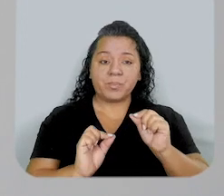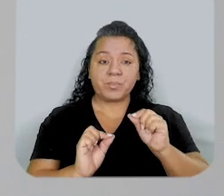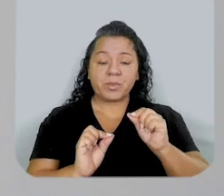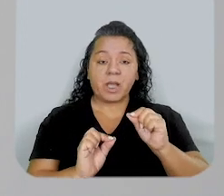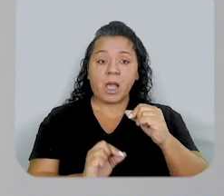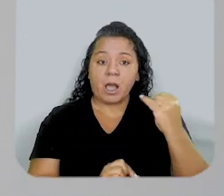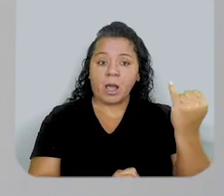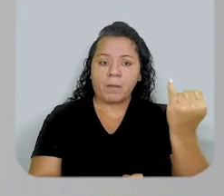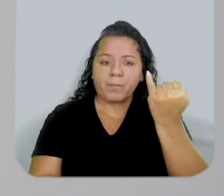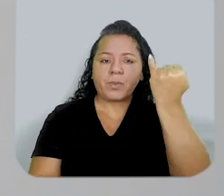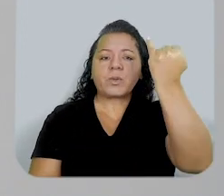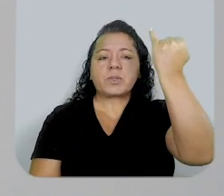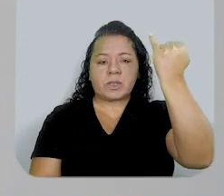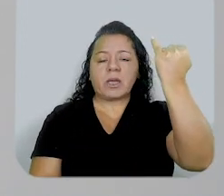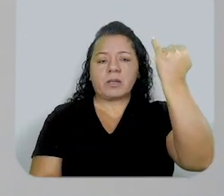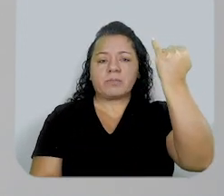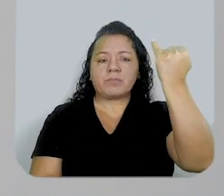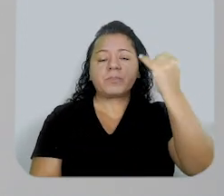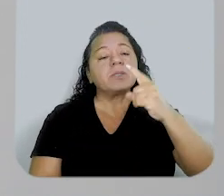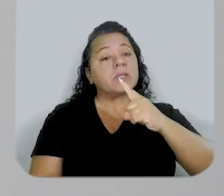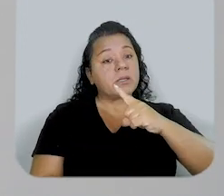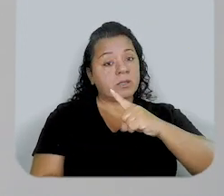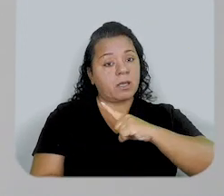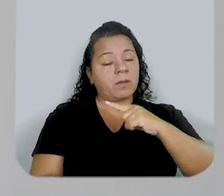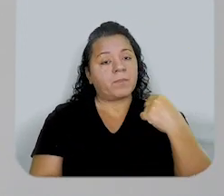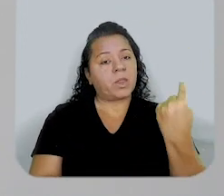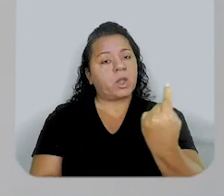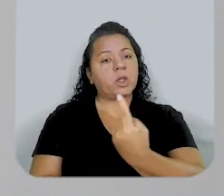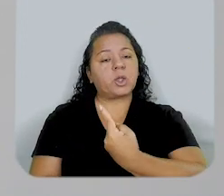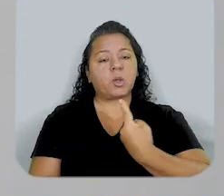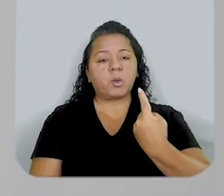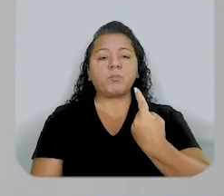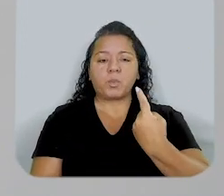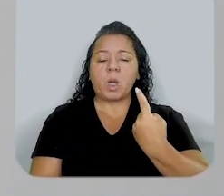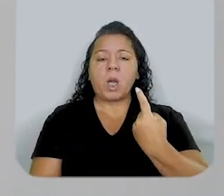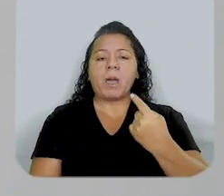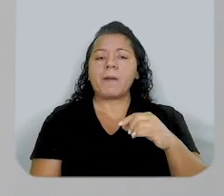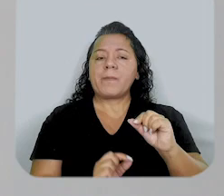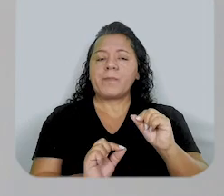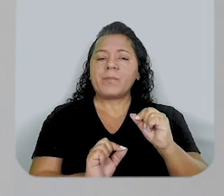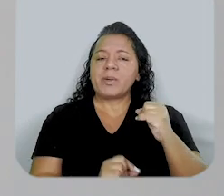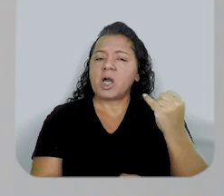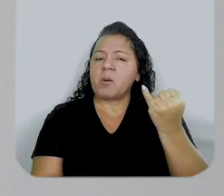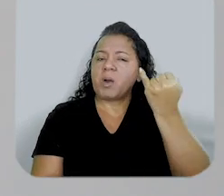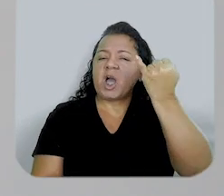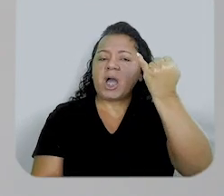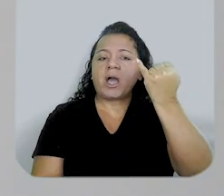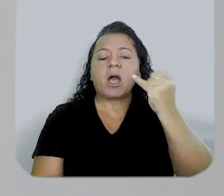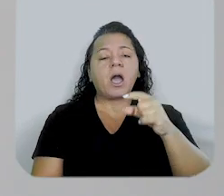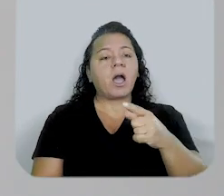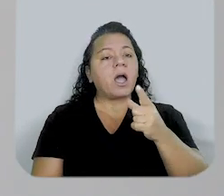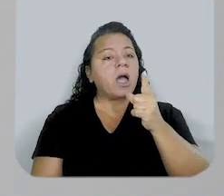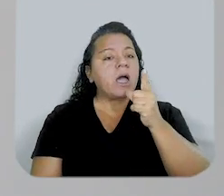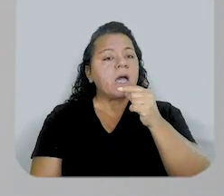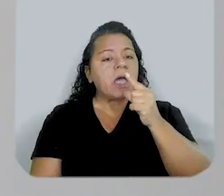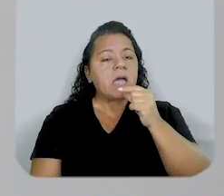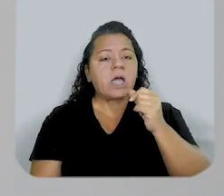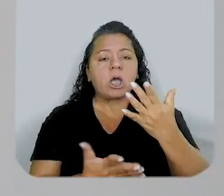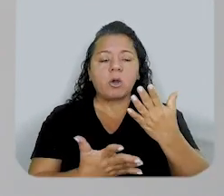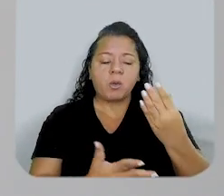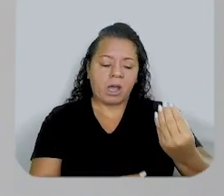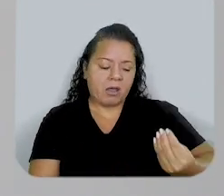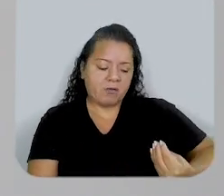a gente é de grande importância mesmo. Rio é vida, rio é